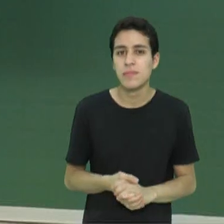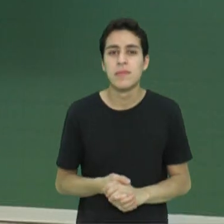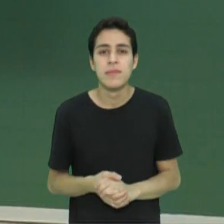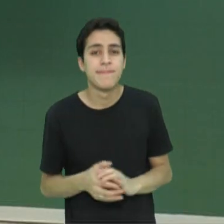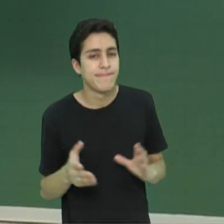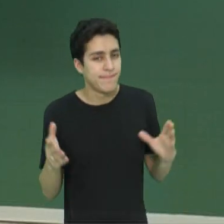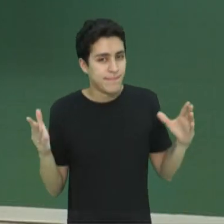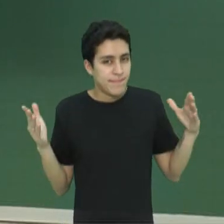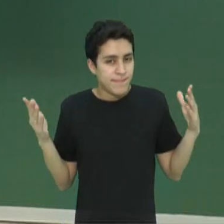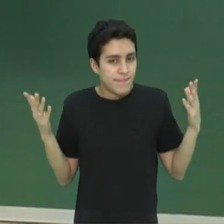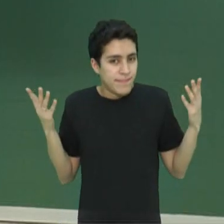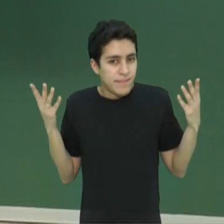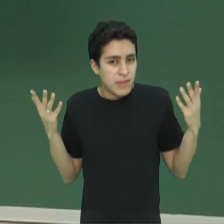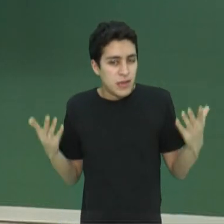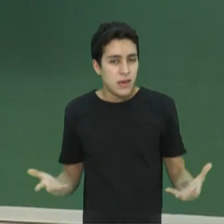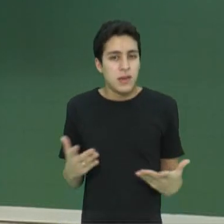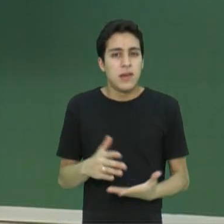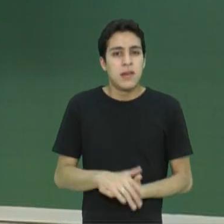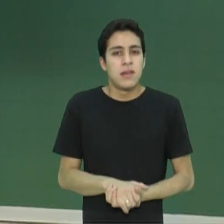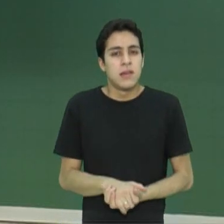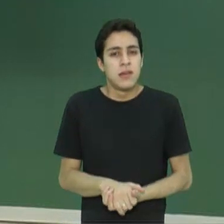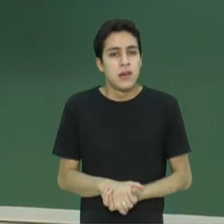Então, pessoal,